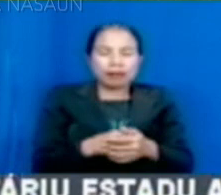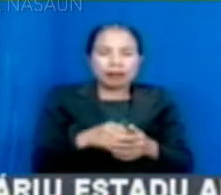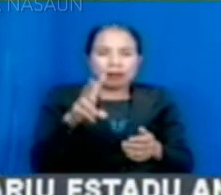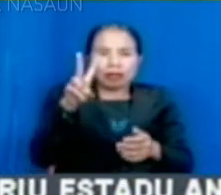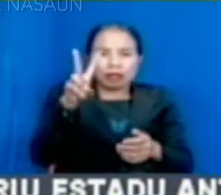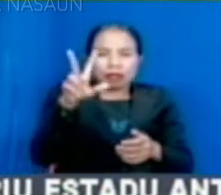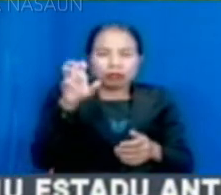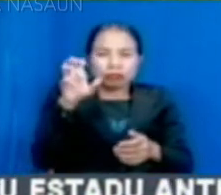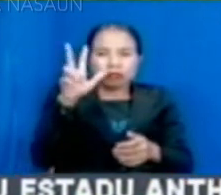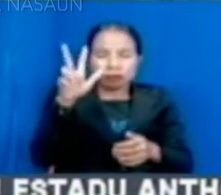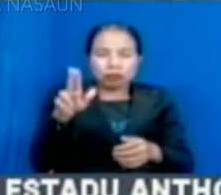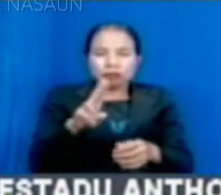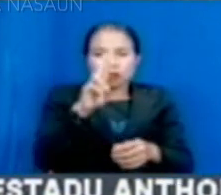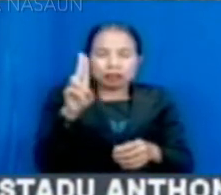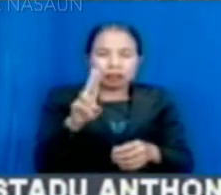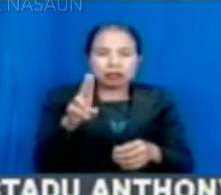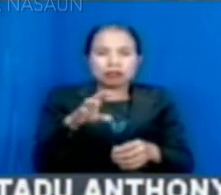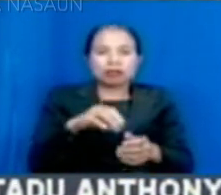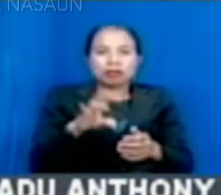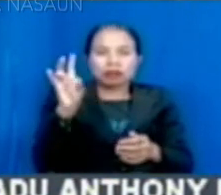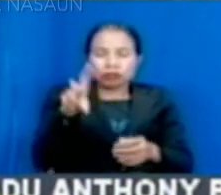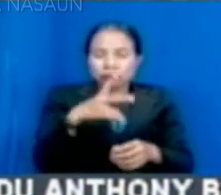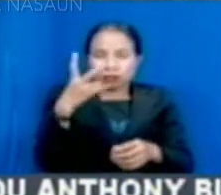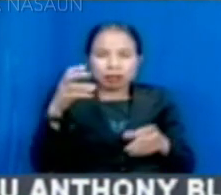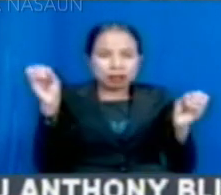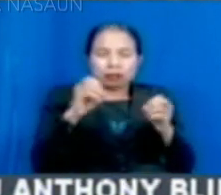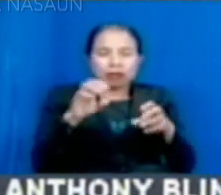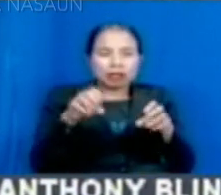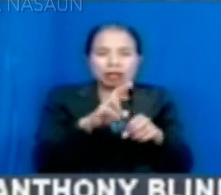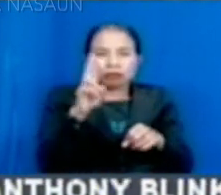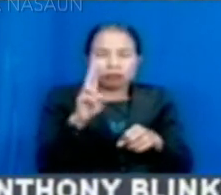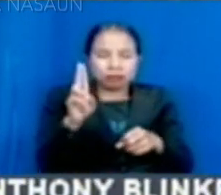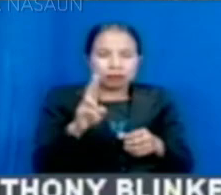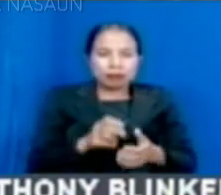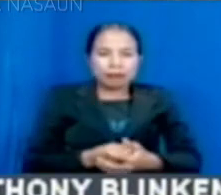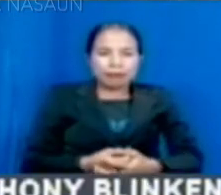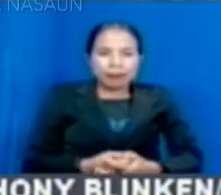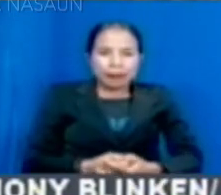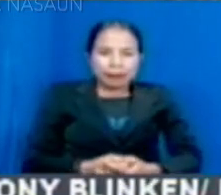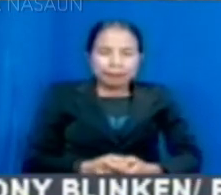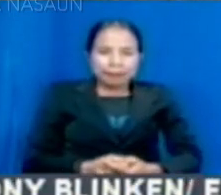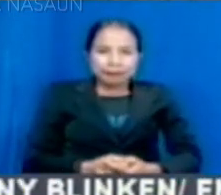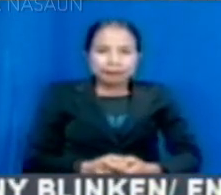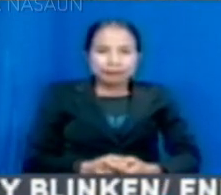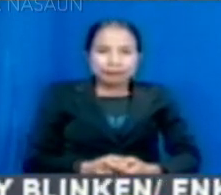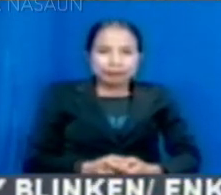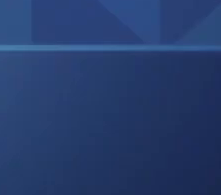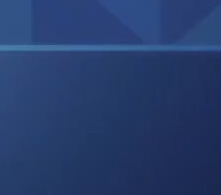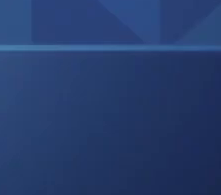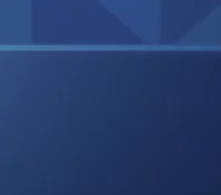tolo tolo, maka se utiliza no hectares sem no rasinhito abandonado. Usi Bacau, Pedro Almeida, Berta